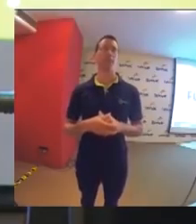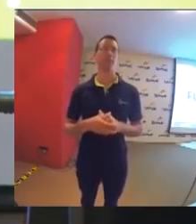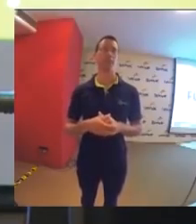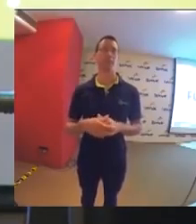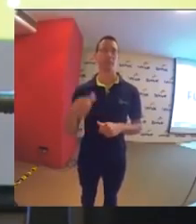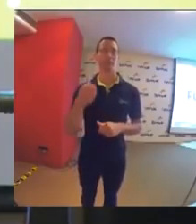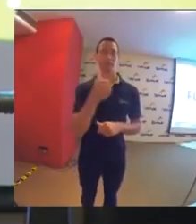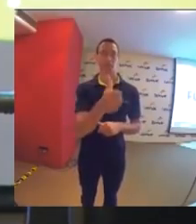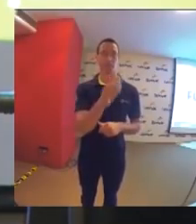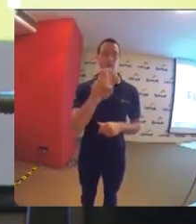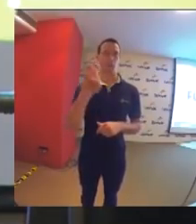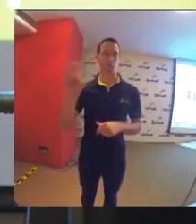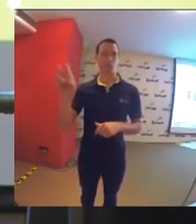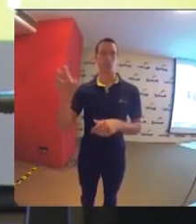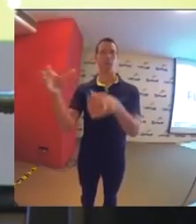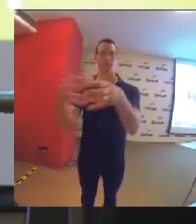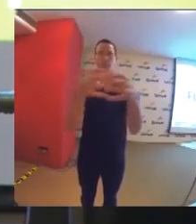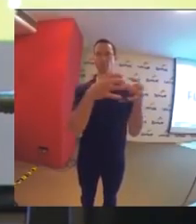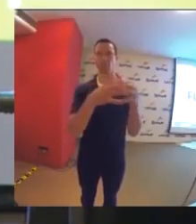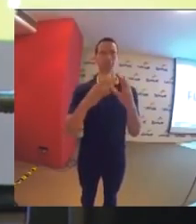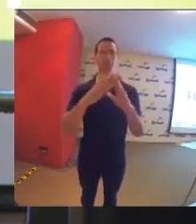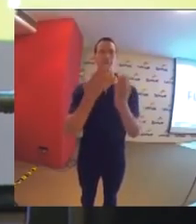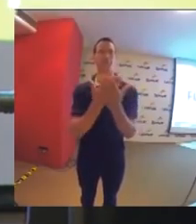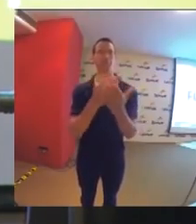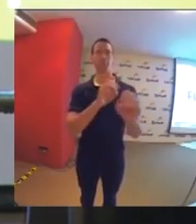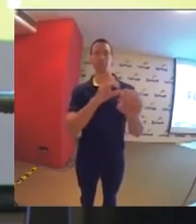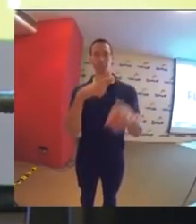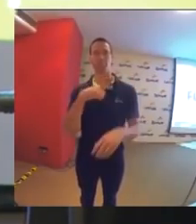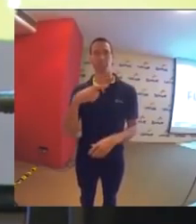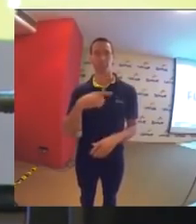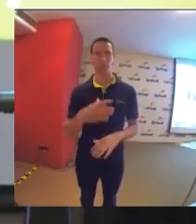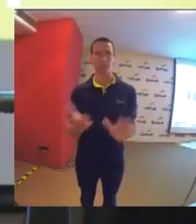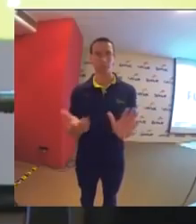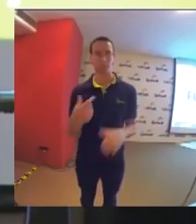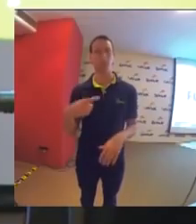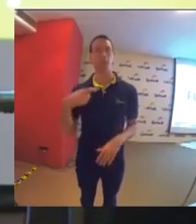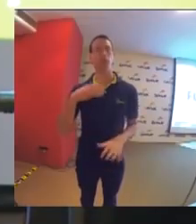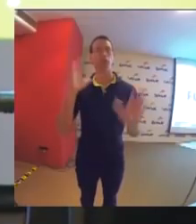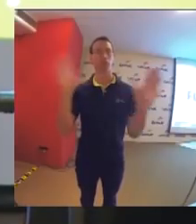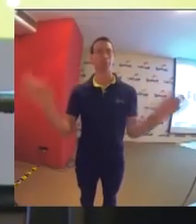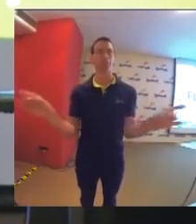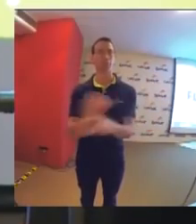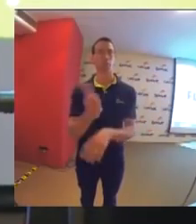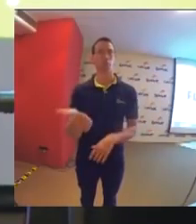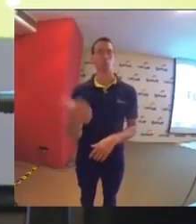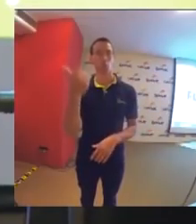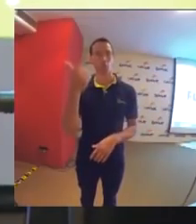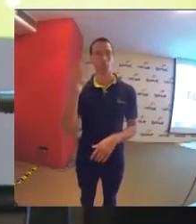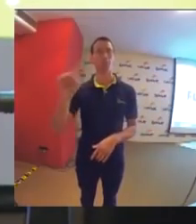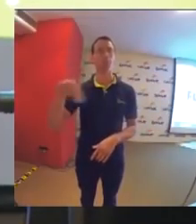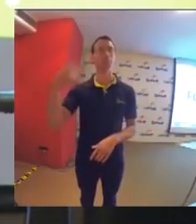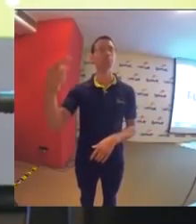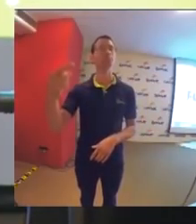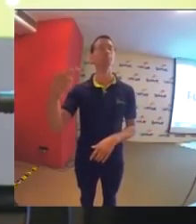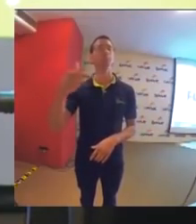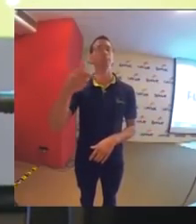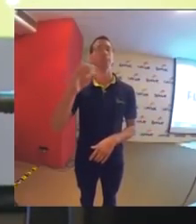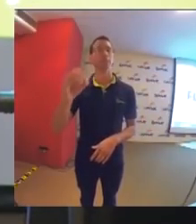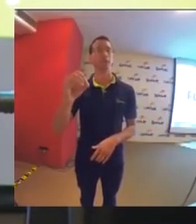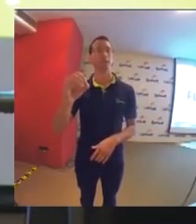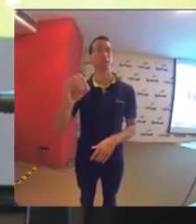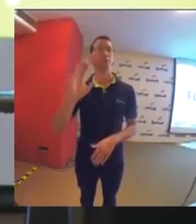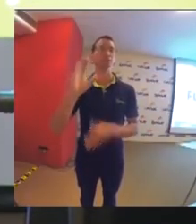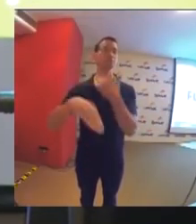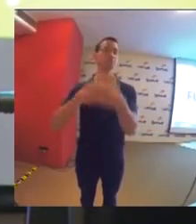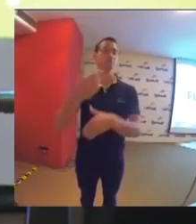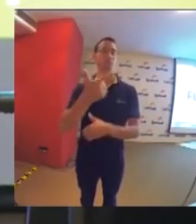ensino. Nós estamos com 12. No próximo ano teremos 70 e em escala, em 2019, teremos todas as